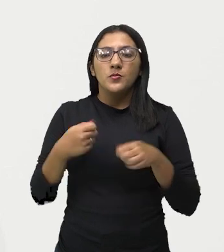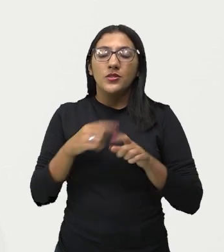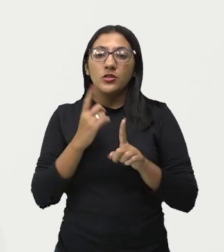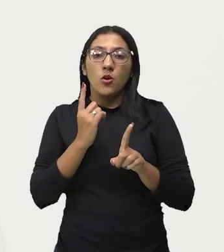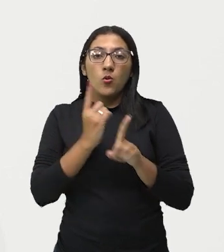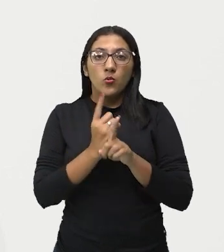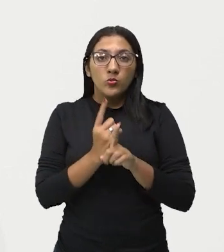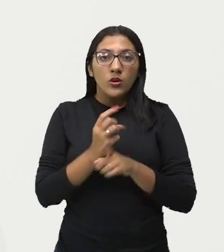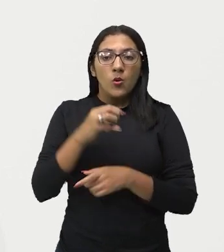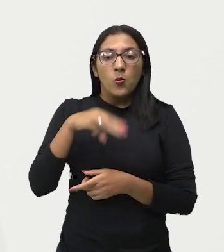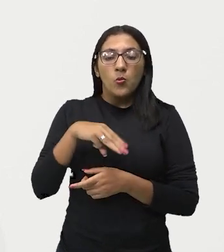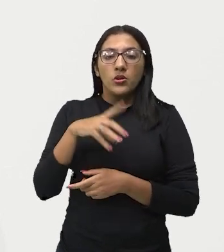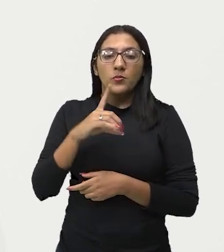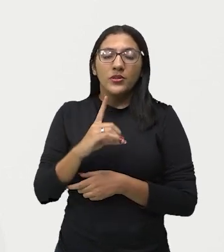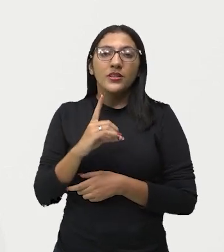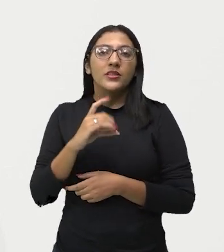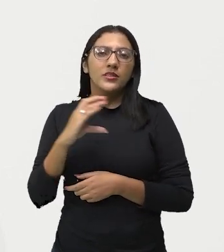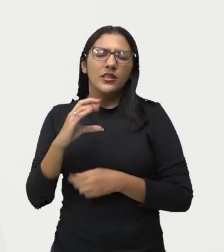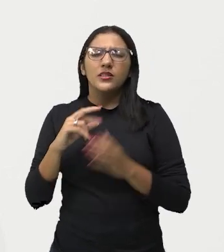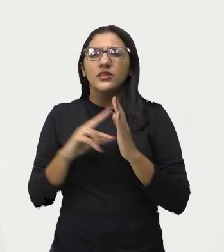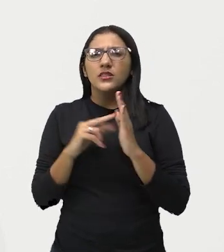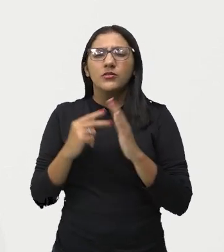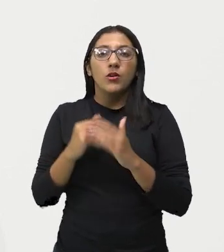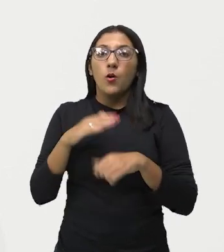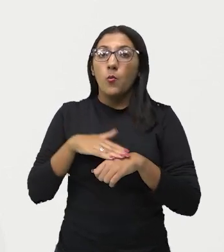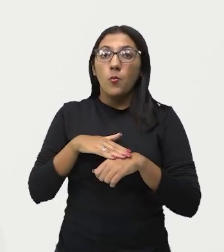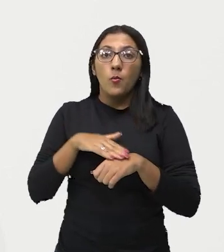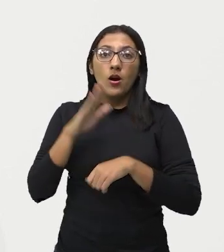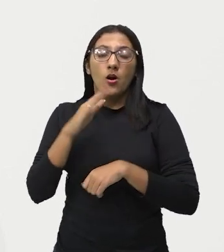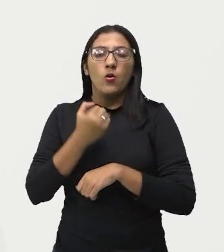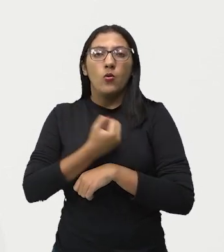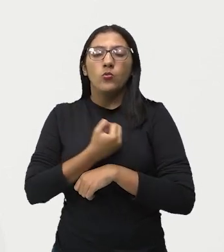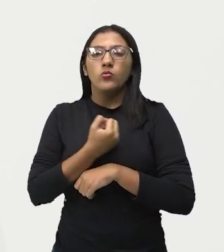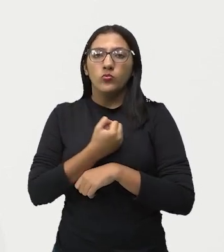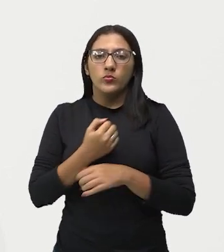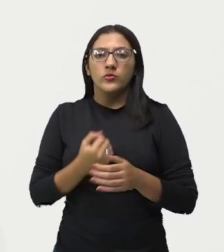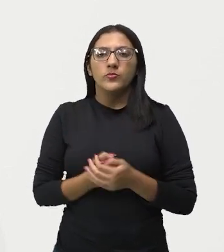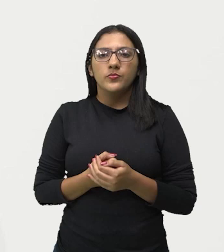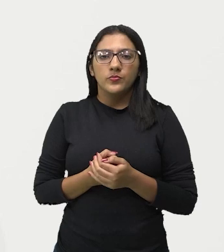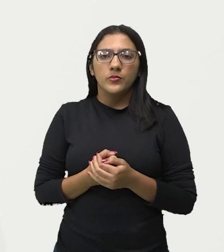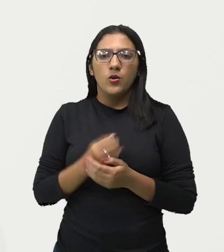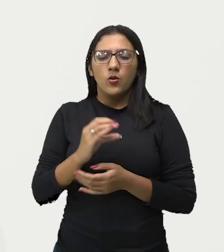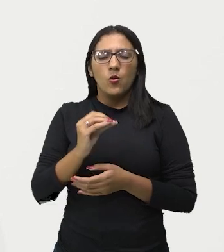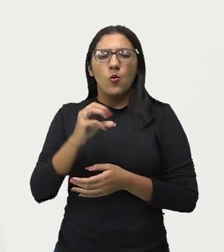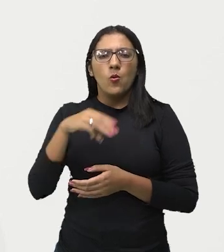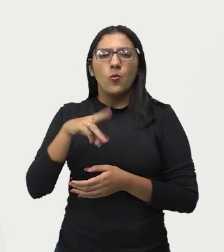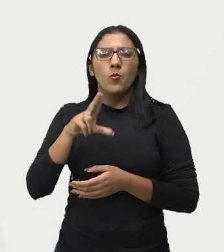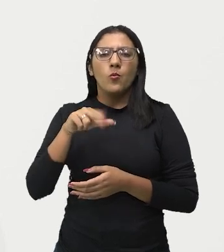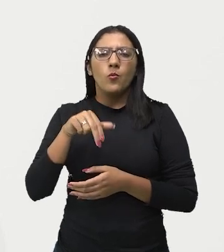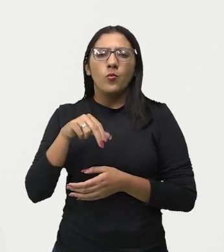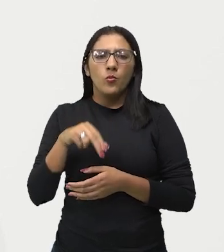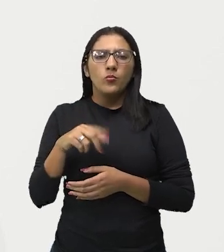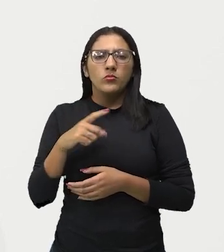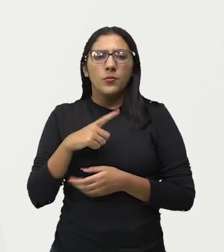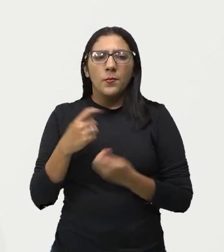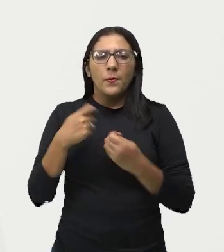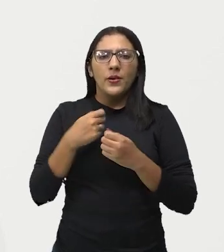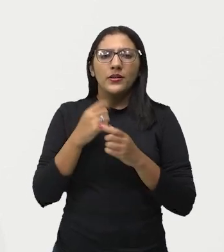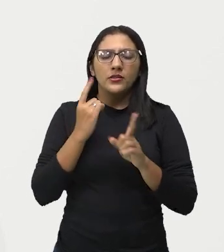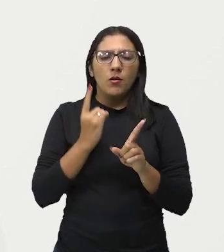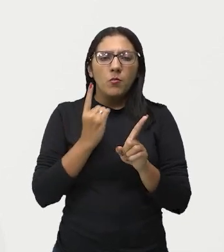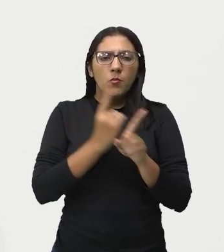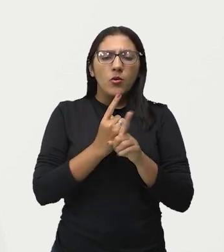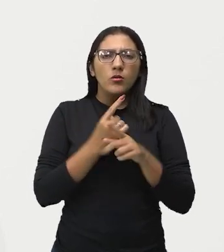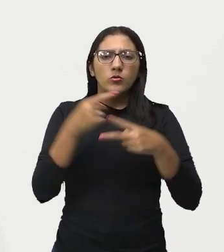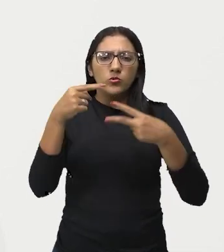pessoal. Queremos identificar qual é o maior divisor comum. A ideia de comum tem que aparecer